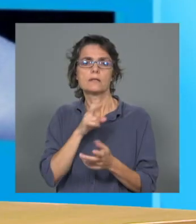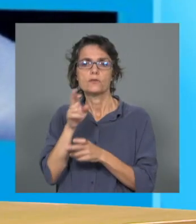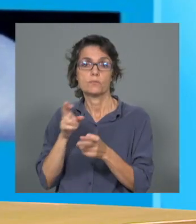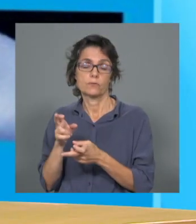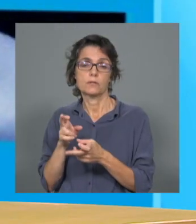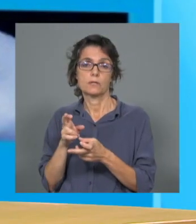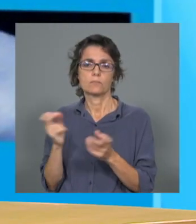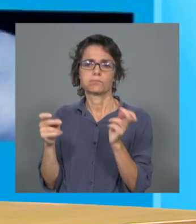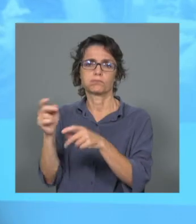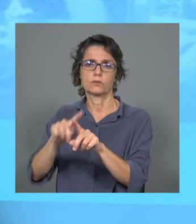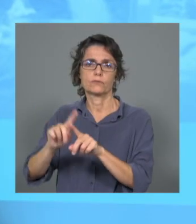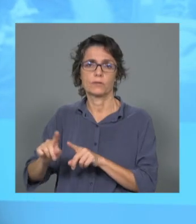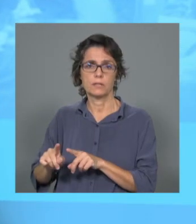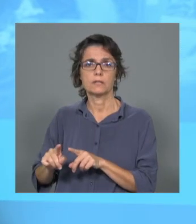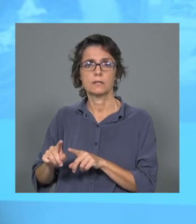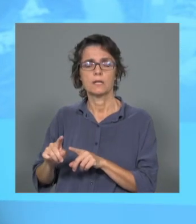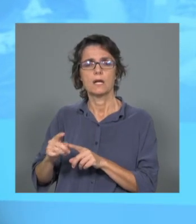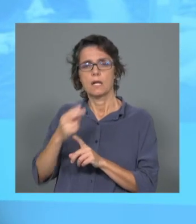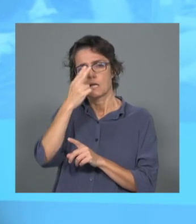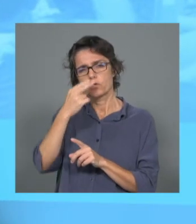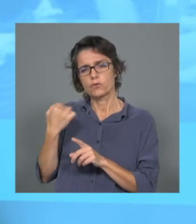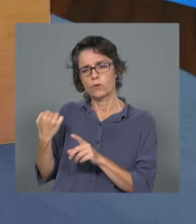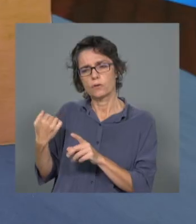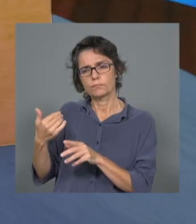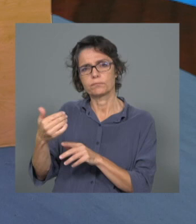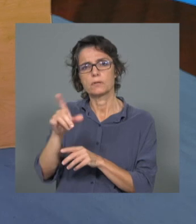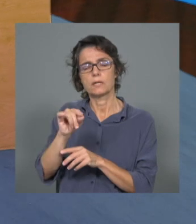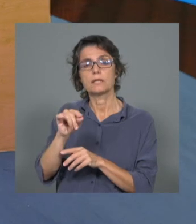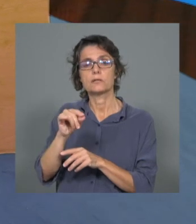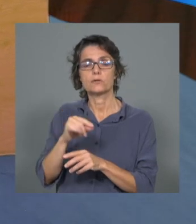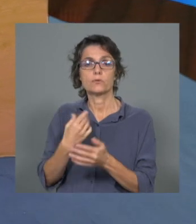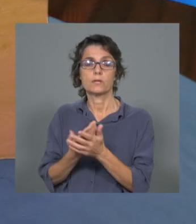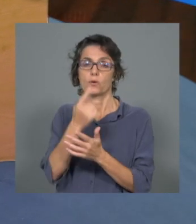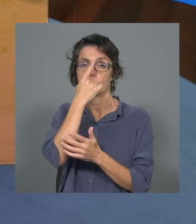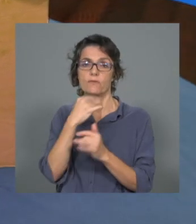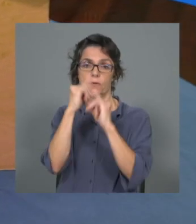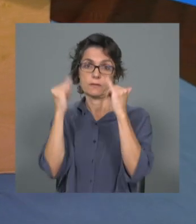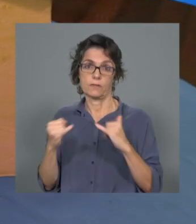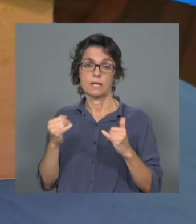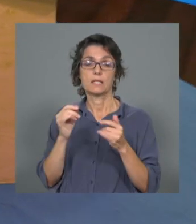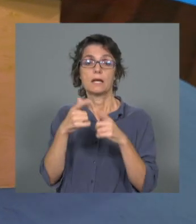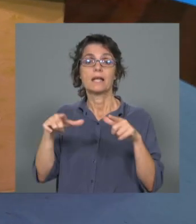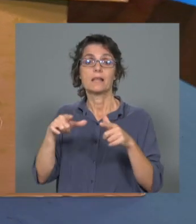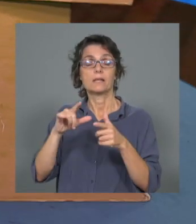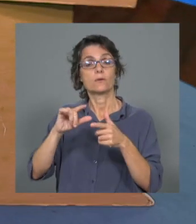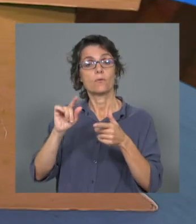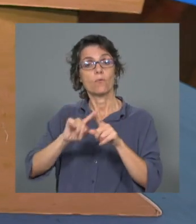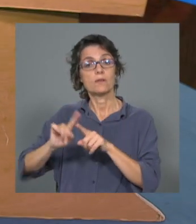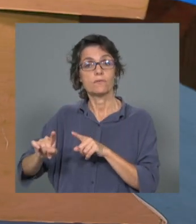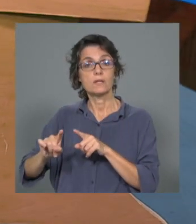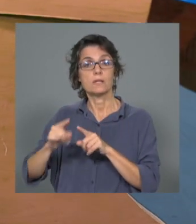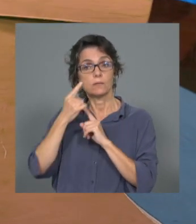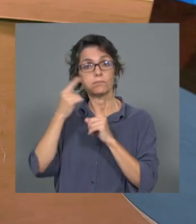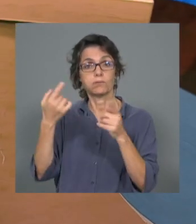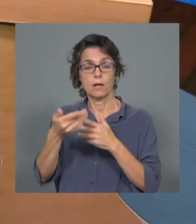leste, e que levaram, por exemplo, à internacionalização da Voz da Fátima, publicando em diferentes línguas? Sim, na década de 40, de facto, a Voz da Fátima